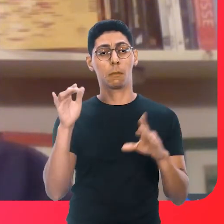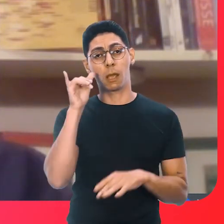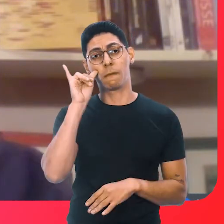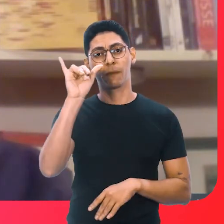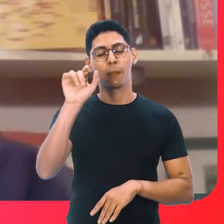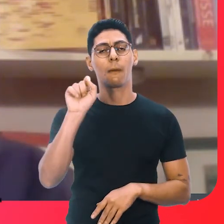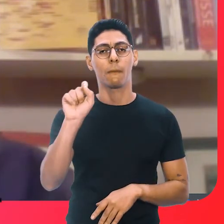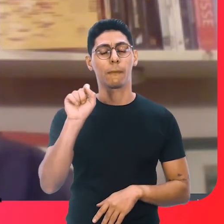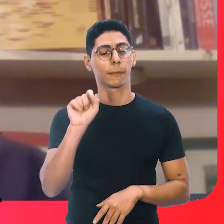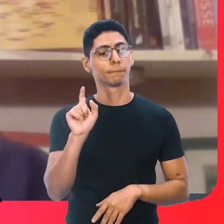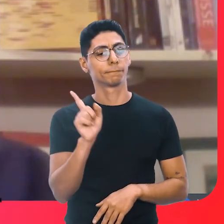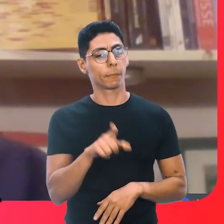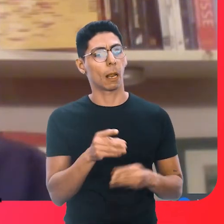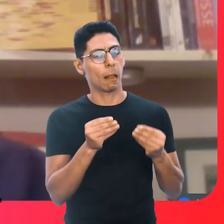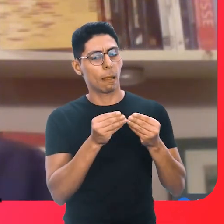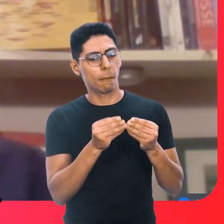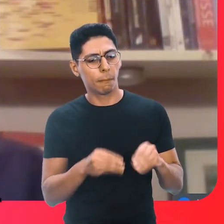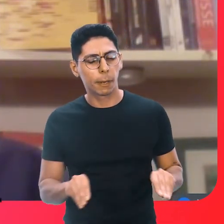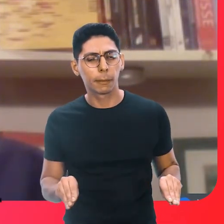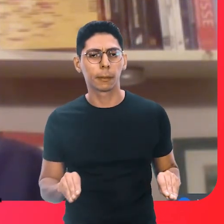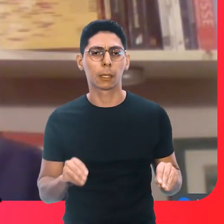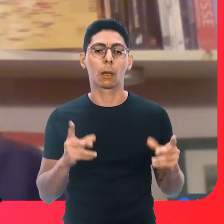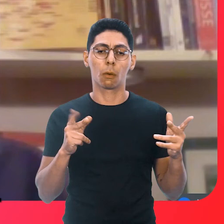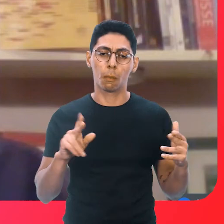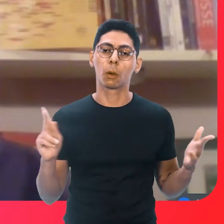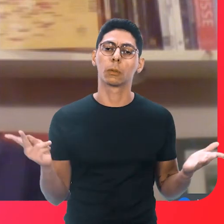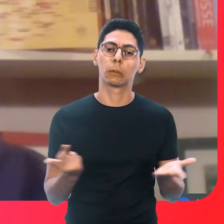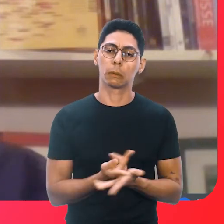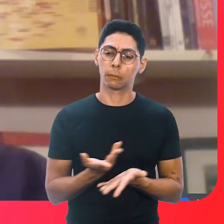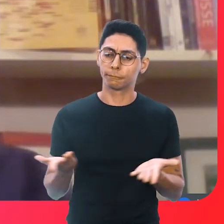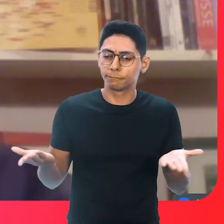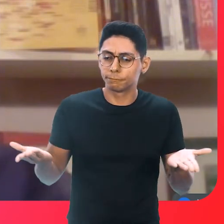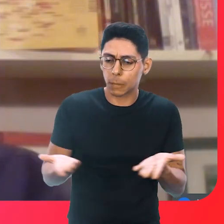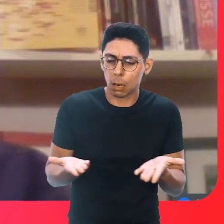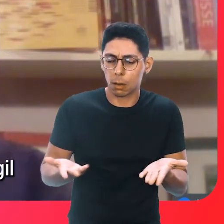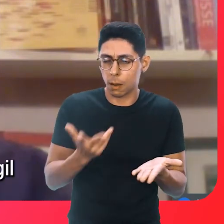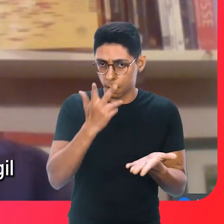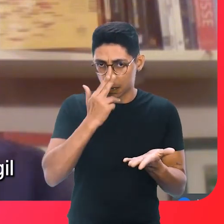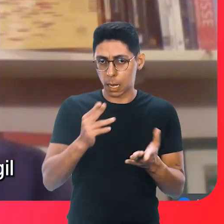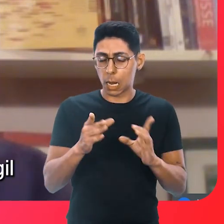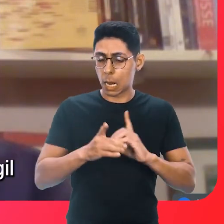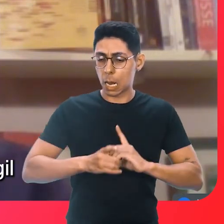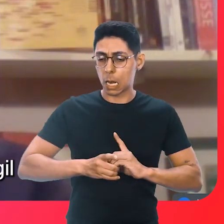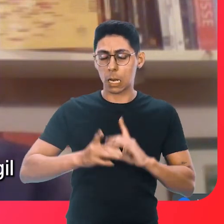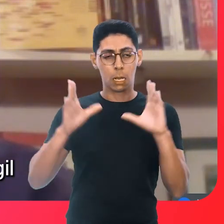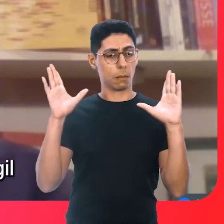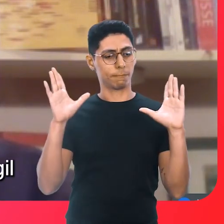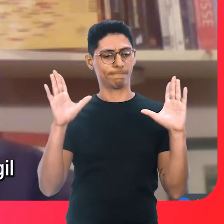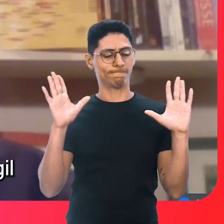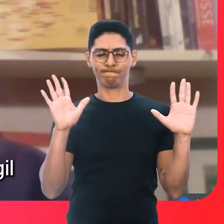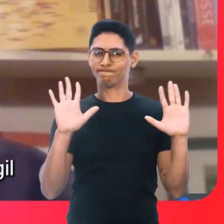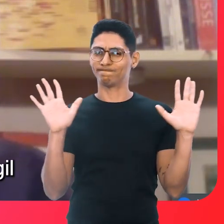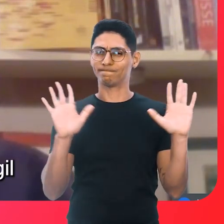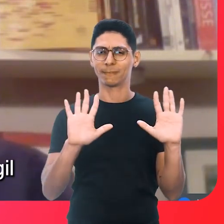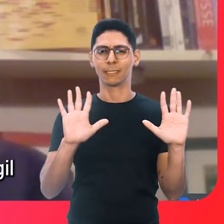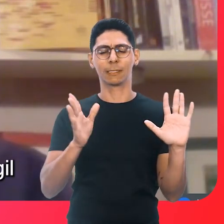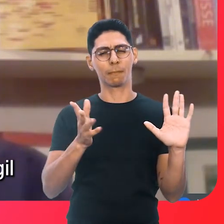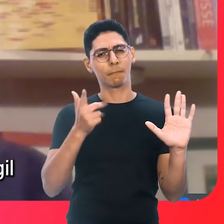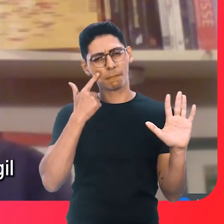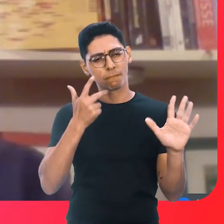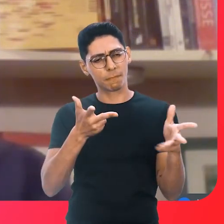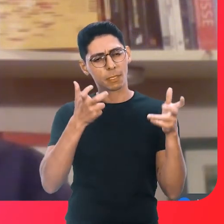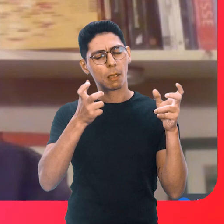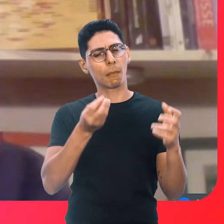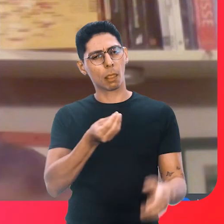facilmente solapada como aconteceu agora. Nossa democracia a gente percebeu que estava muito frágil, né? Um